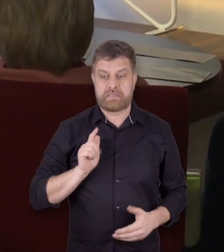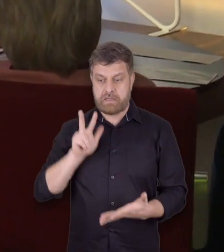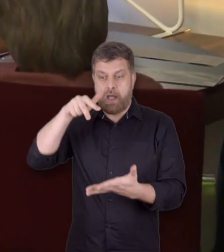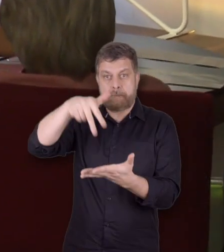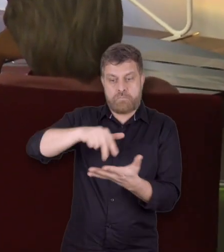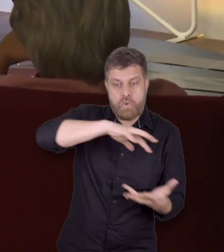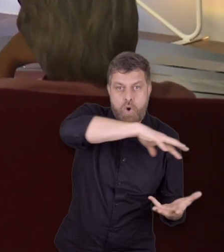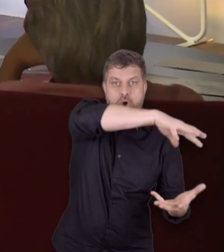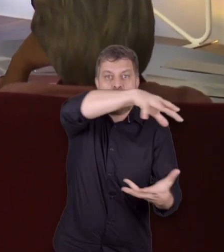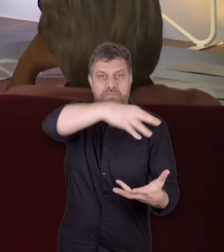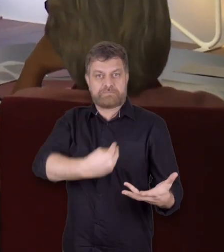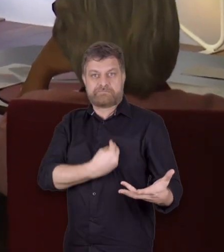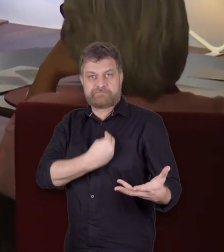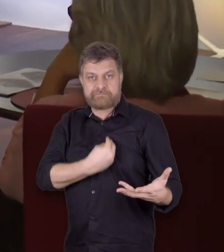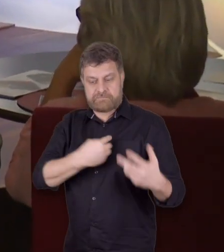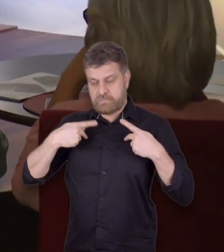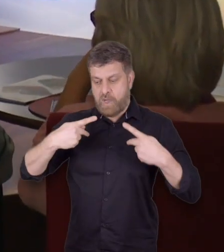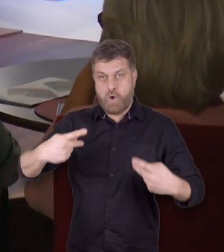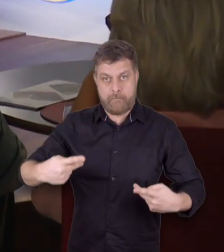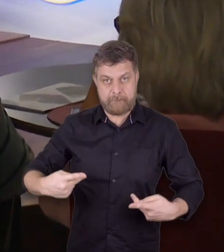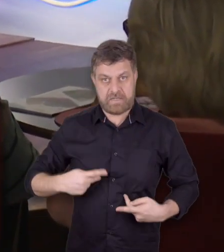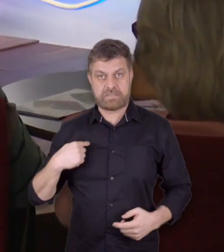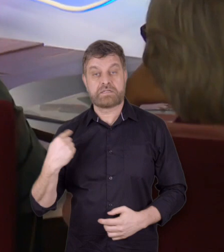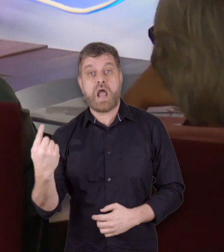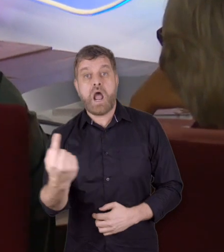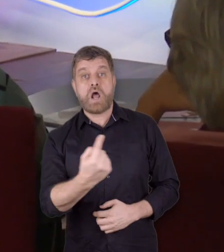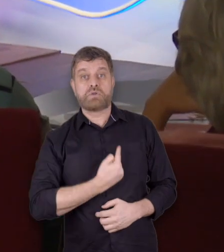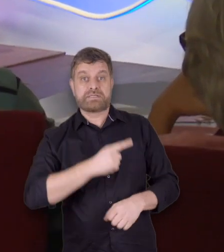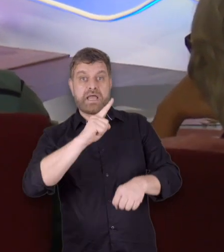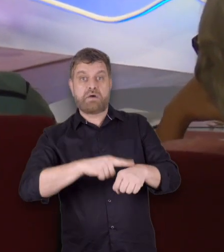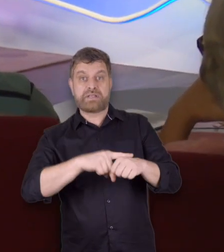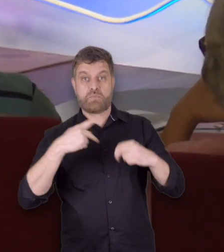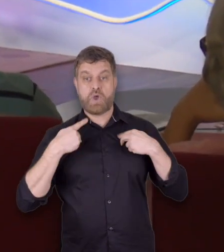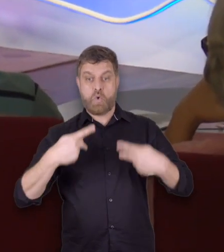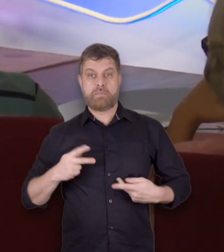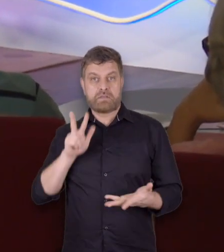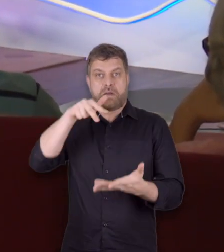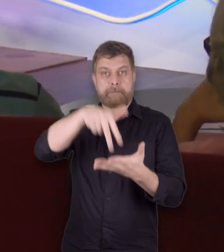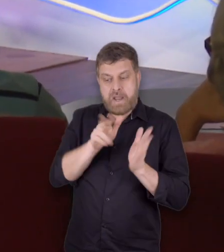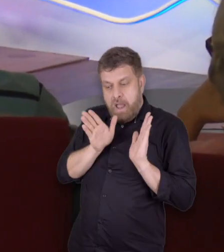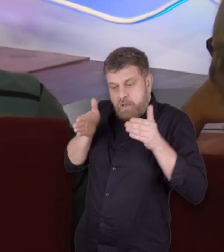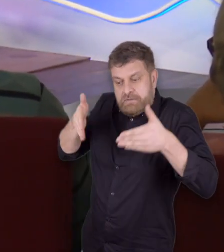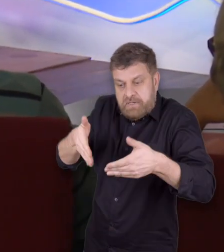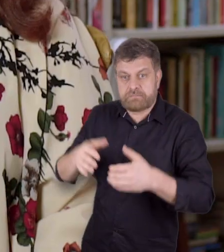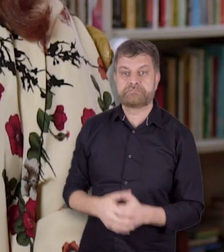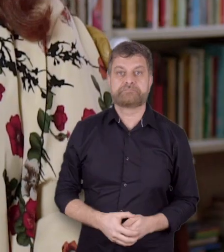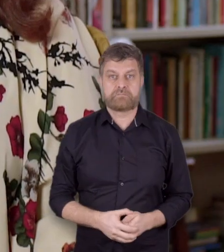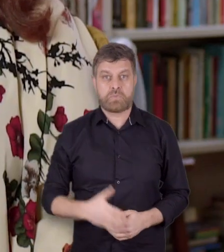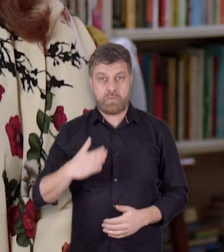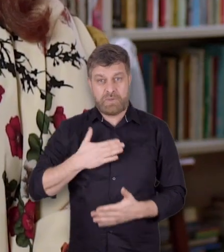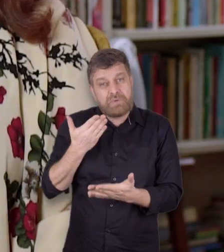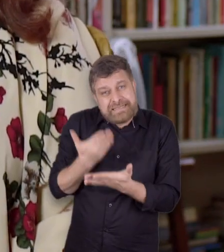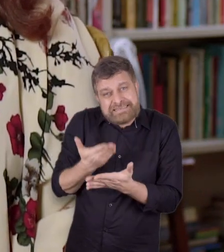novo agente global entrou em cena, a humanidade. Estamos, então, na época dos humanos, o antropoceno. Esse